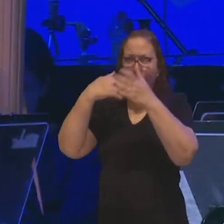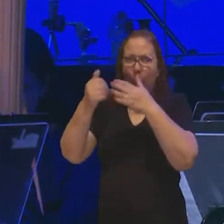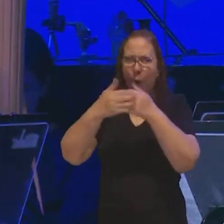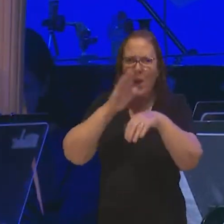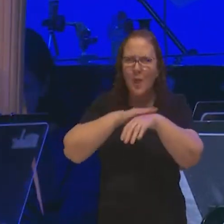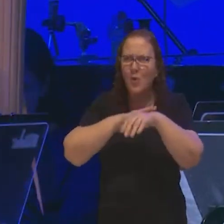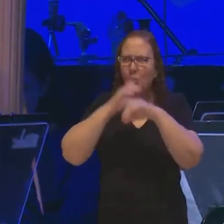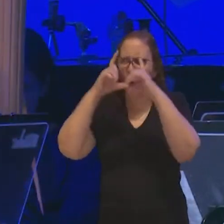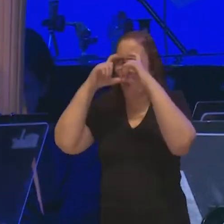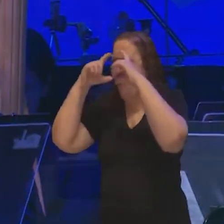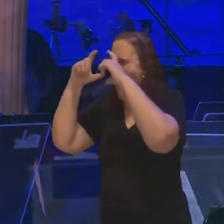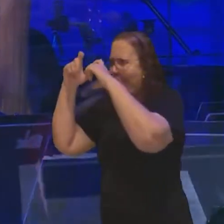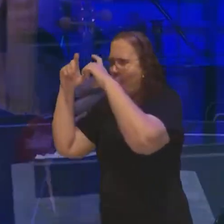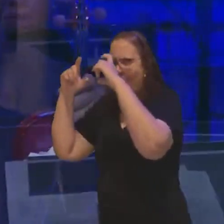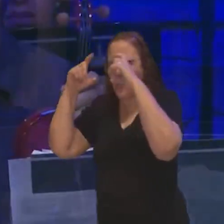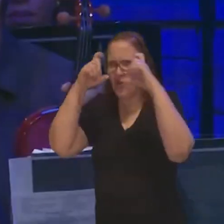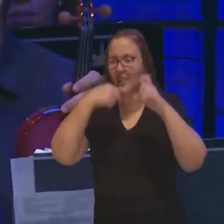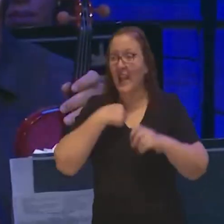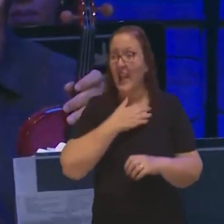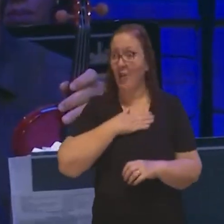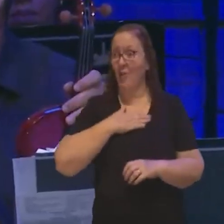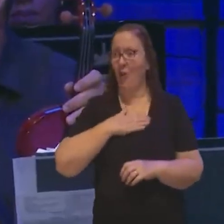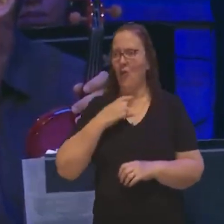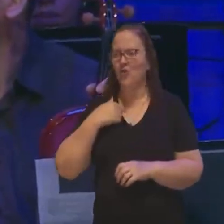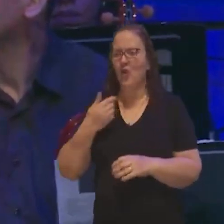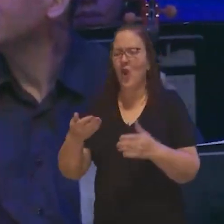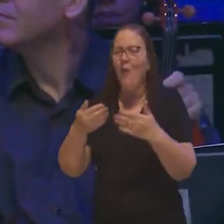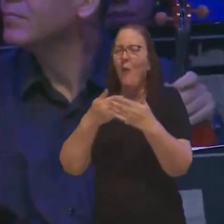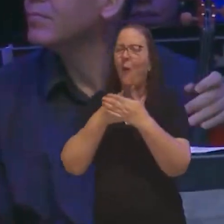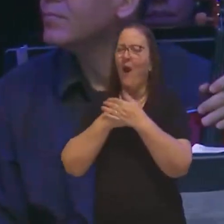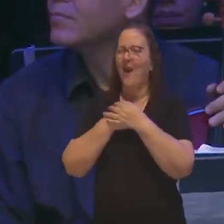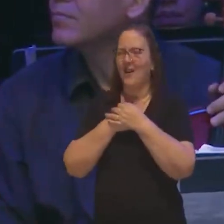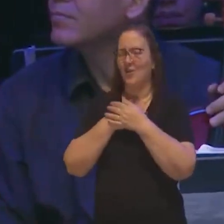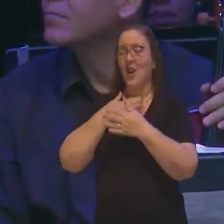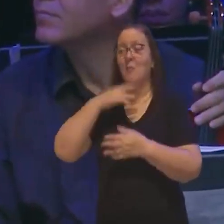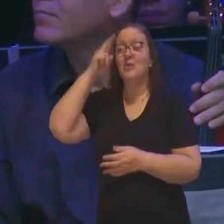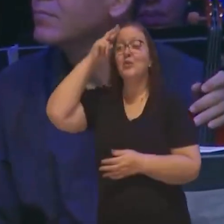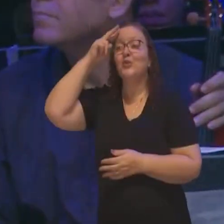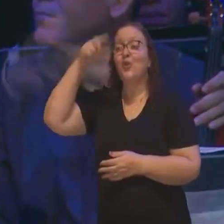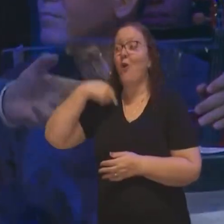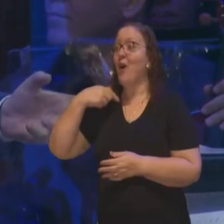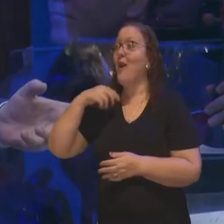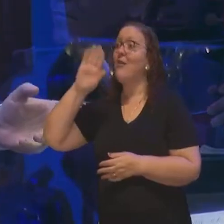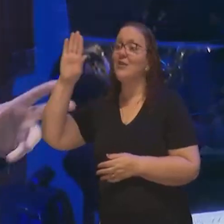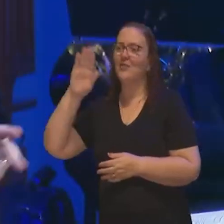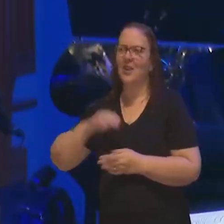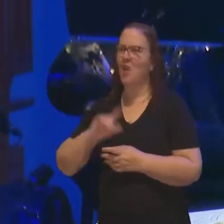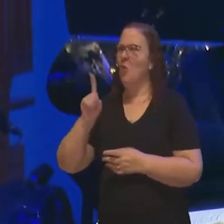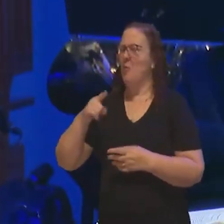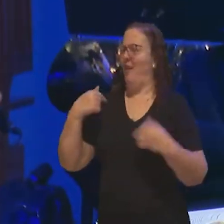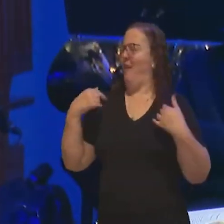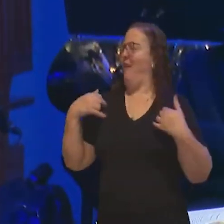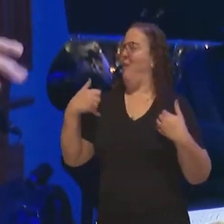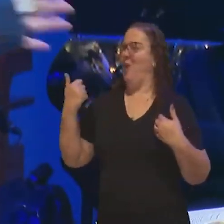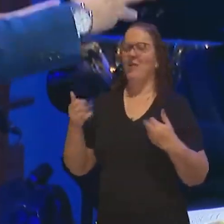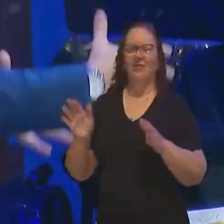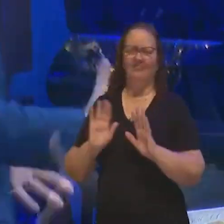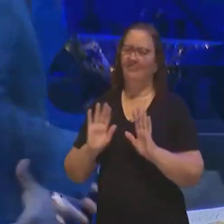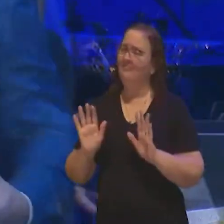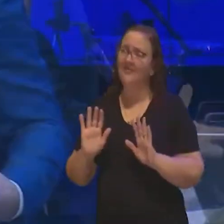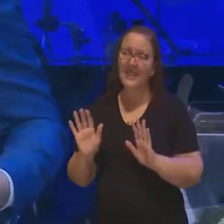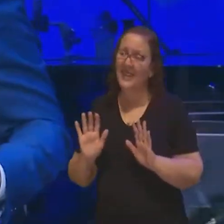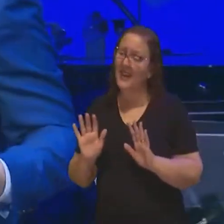momento, eu fotografo, eu gosto, eu levo para mim, é a minha história, eu estive presente, não é para a minha vanglória, não é para mostrar que eu